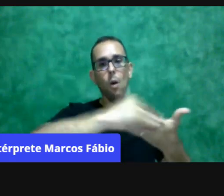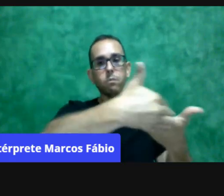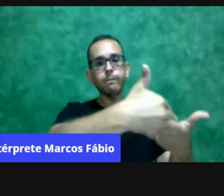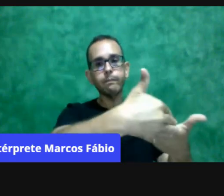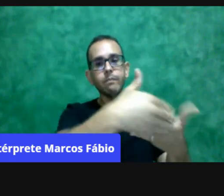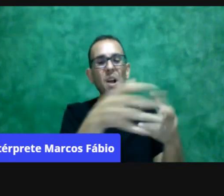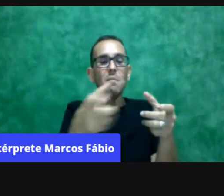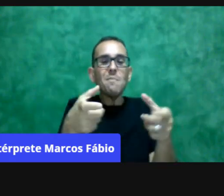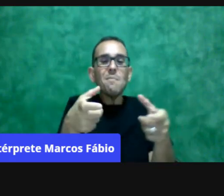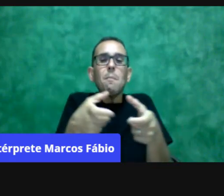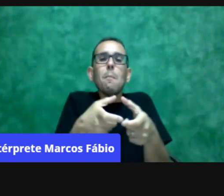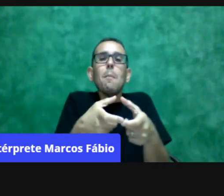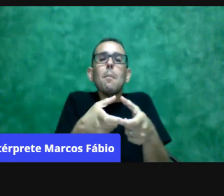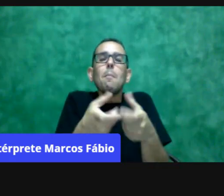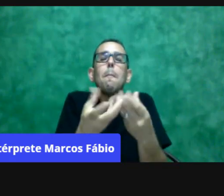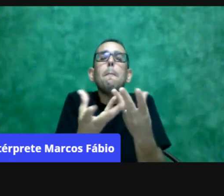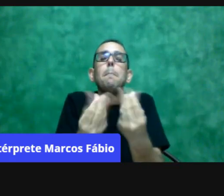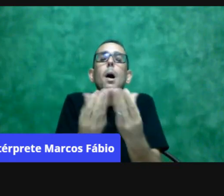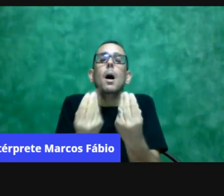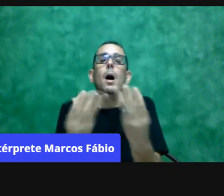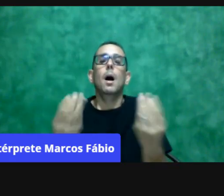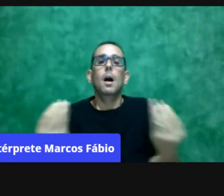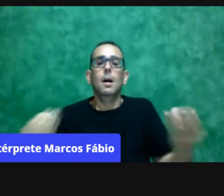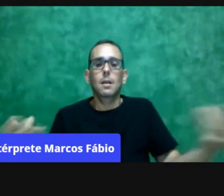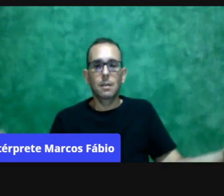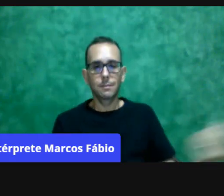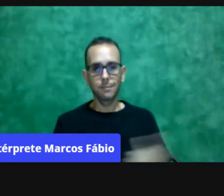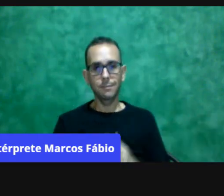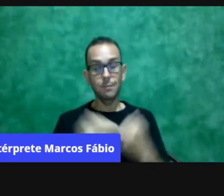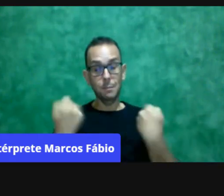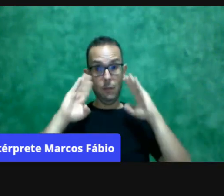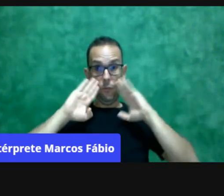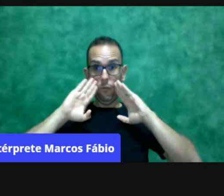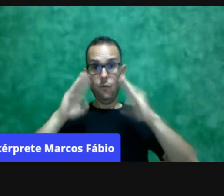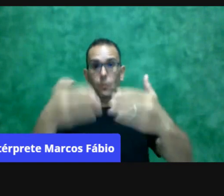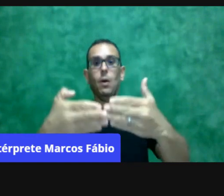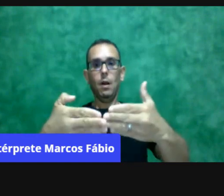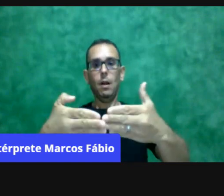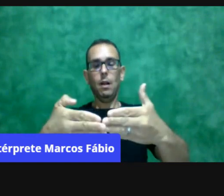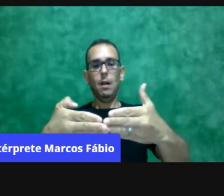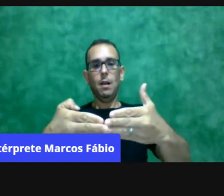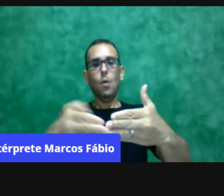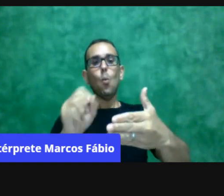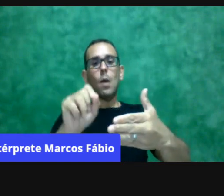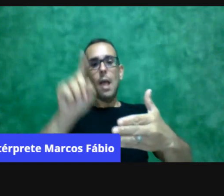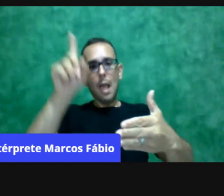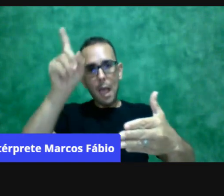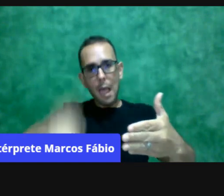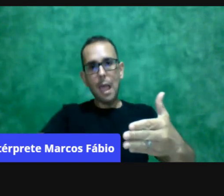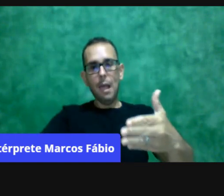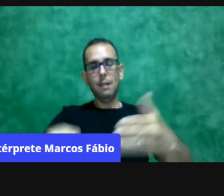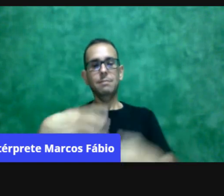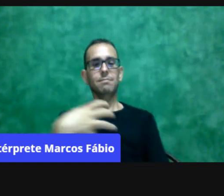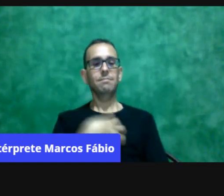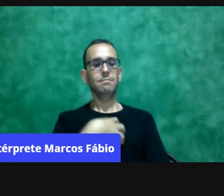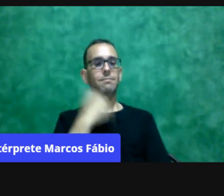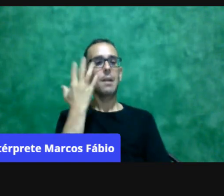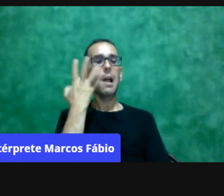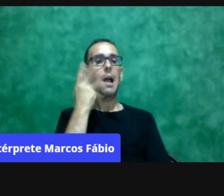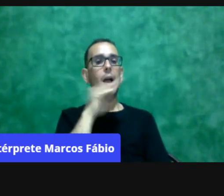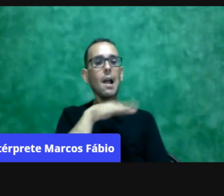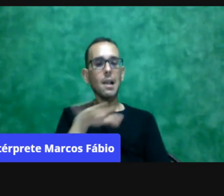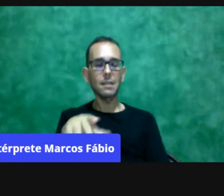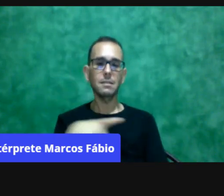ter muitos estímulos. Então, a gente tem que focar no estímulo que a gente realmente quer que a criança